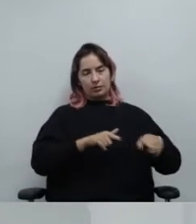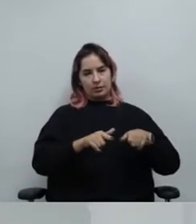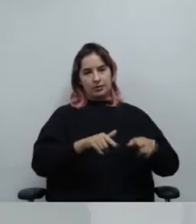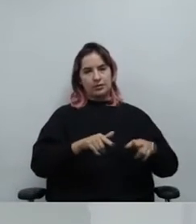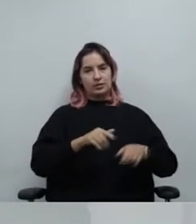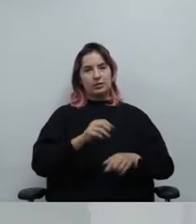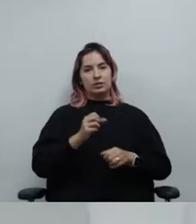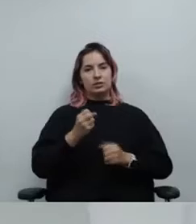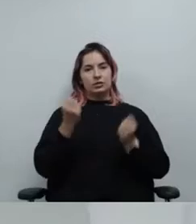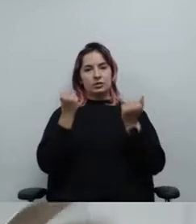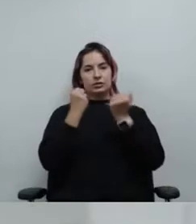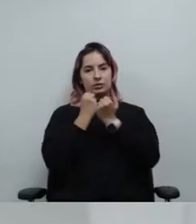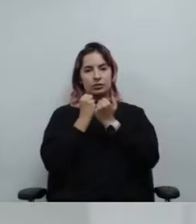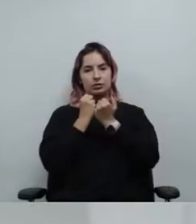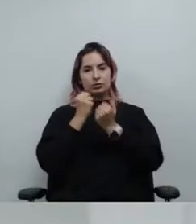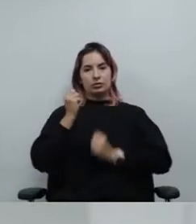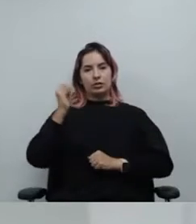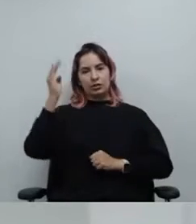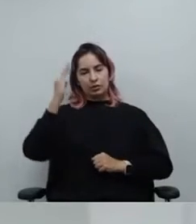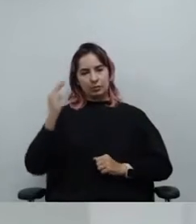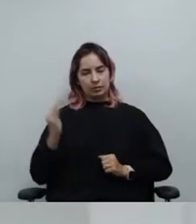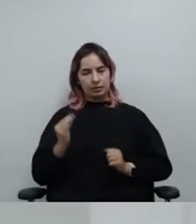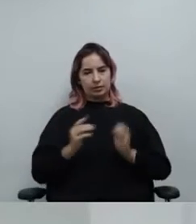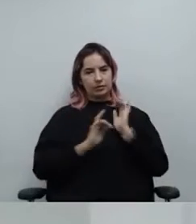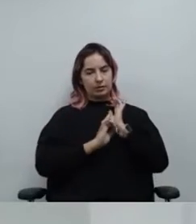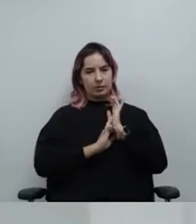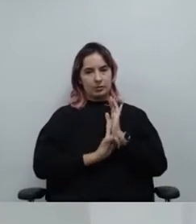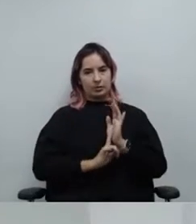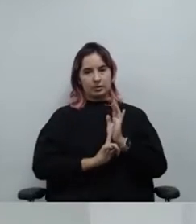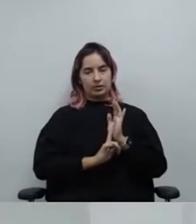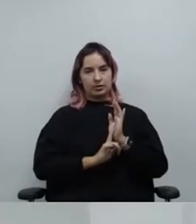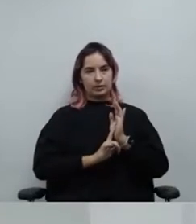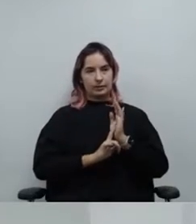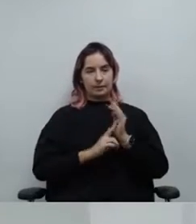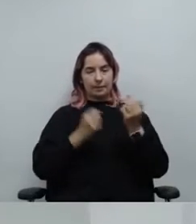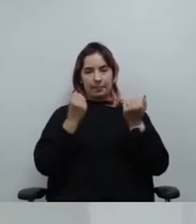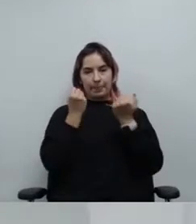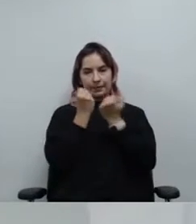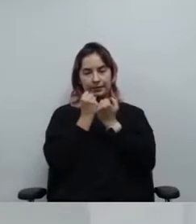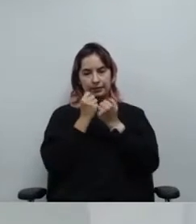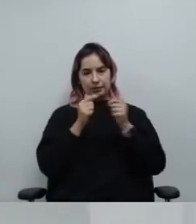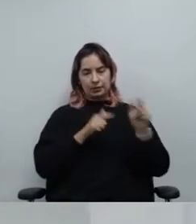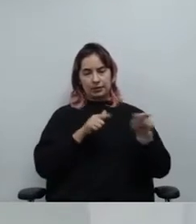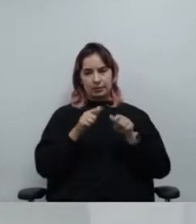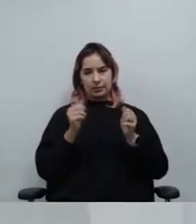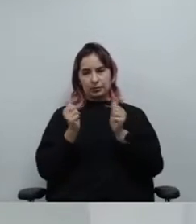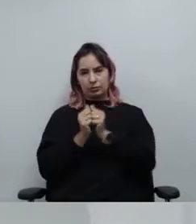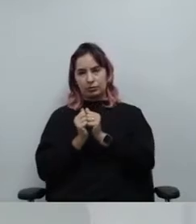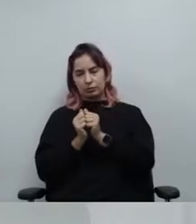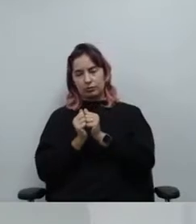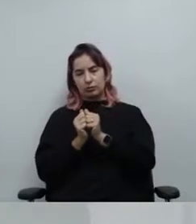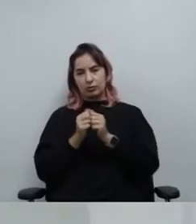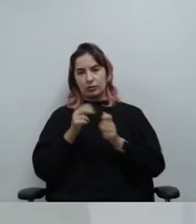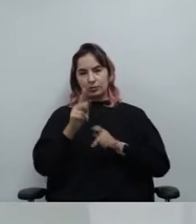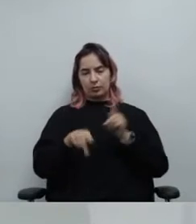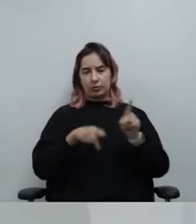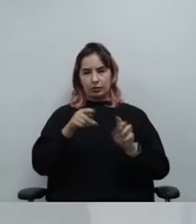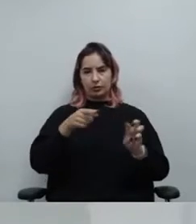de defensorias pelo Brasil foram apresentadas, né? Defensorias trabalhando em conjunto com povos